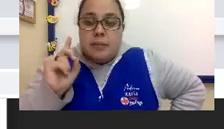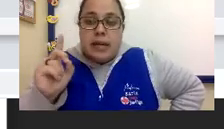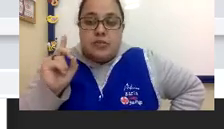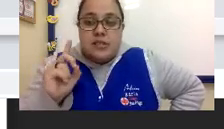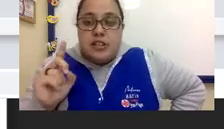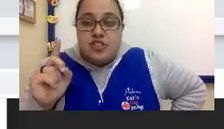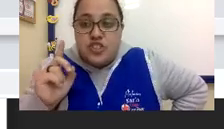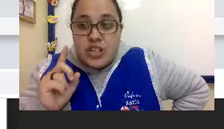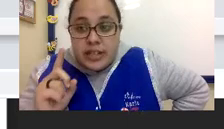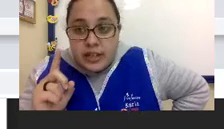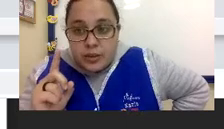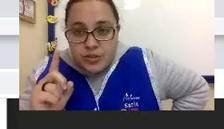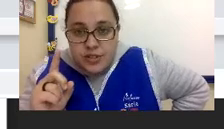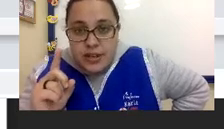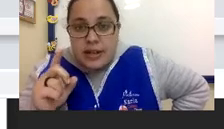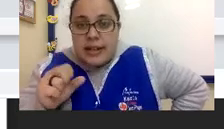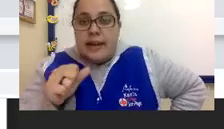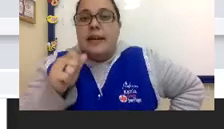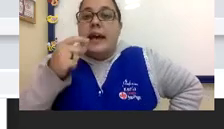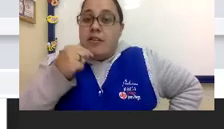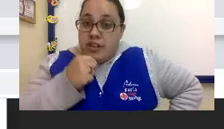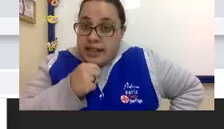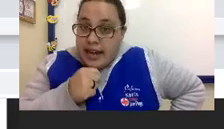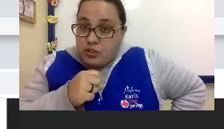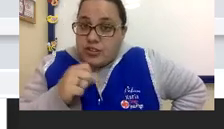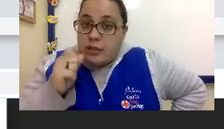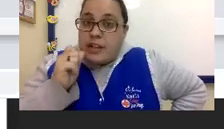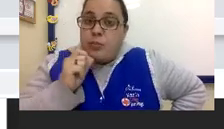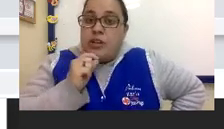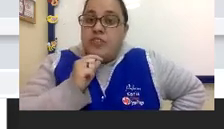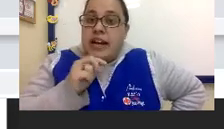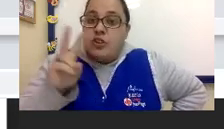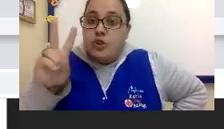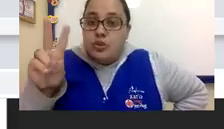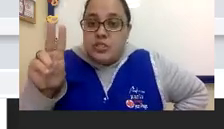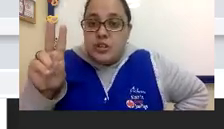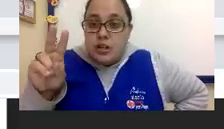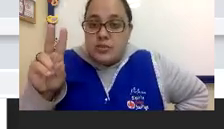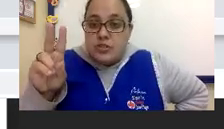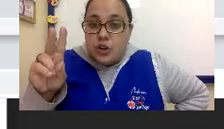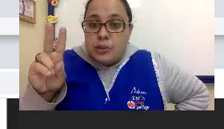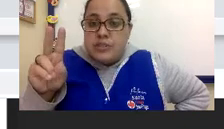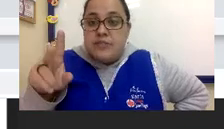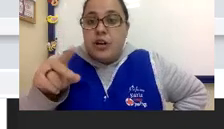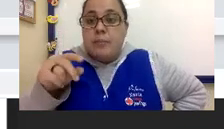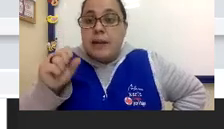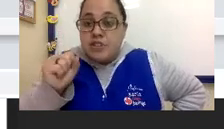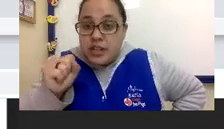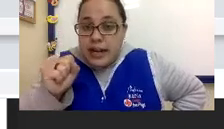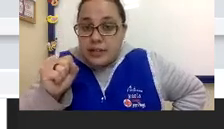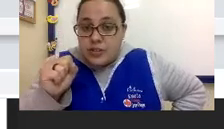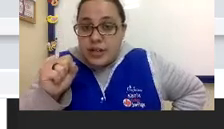os alimentos antes de ingeri-los, né? É verdade, os alimentos podem ficar 2 horas no estômago e se forem